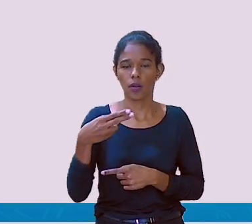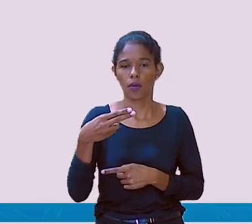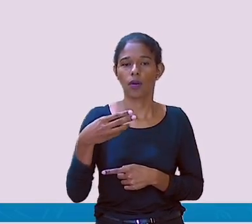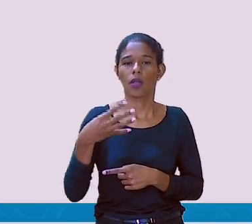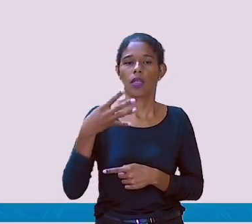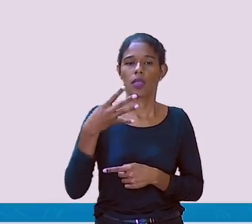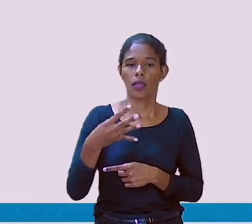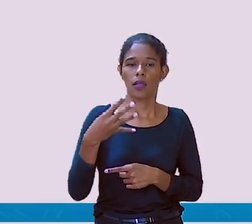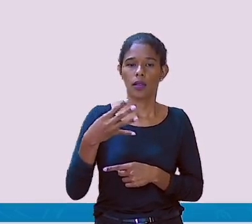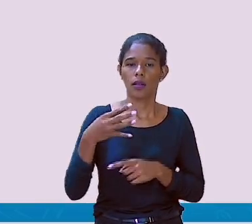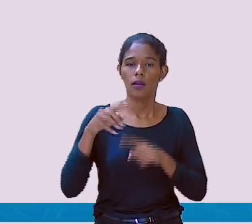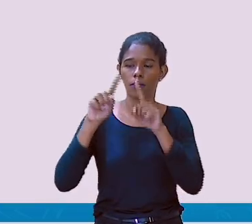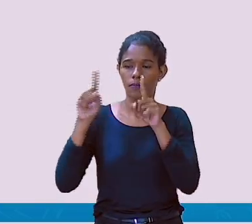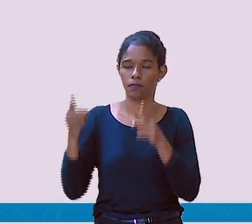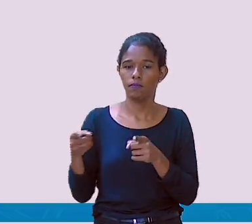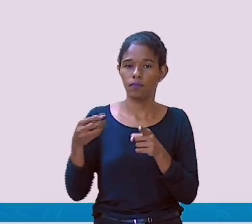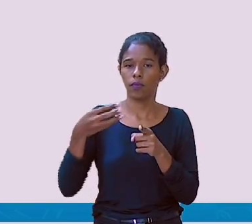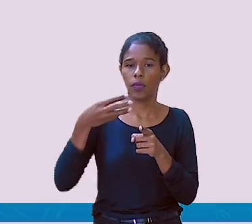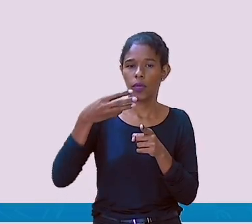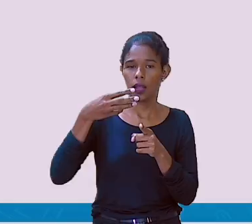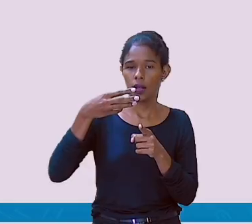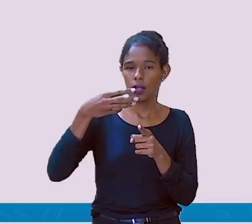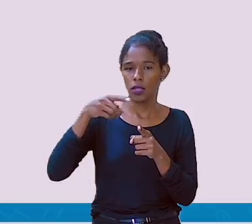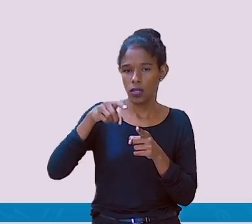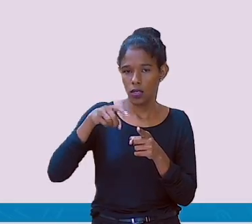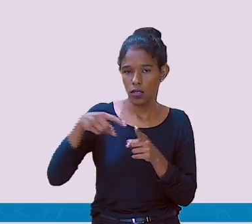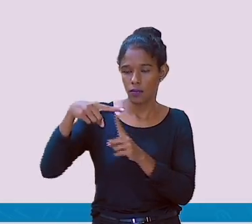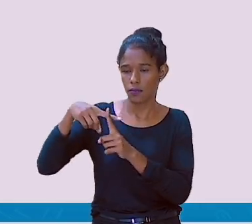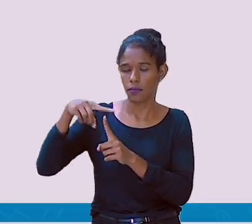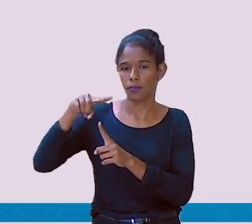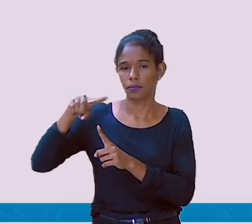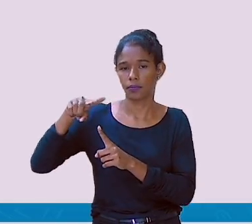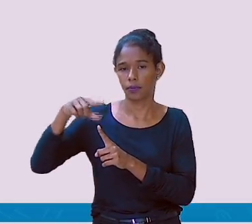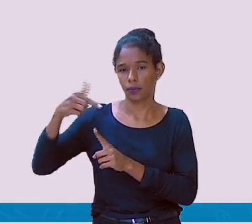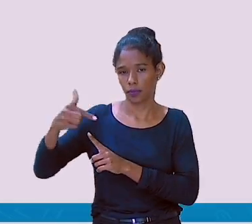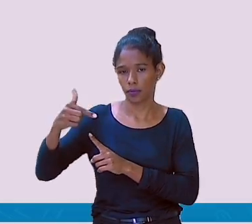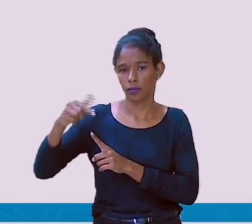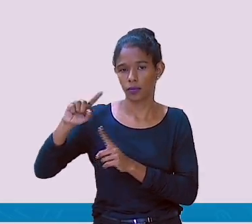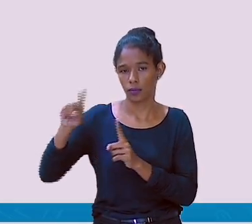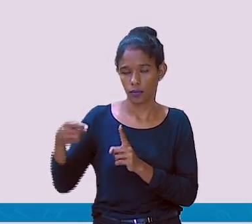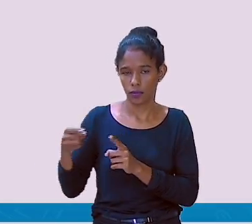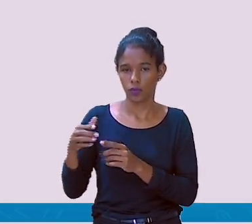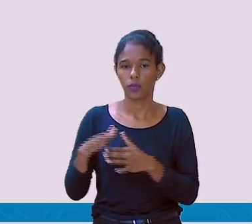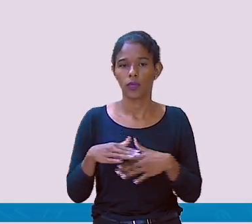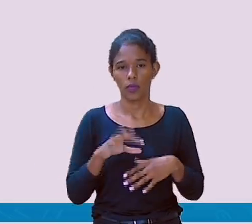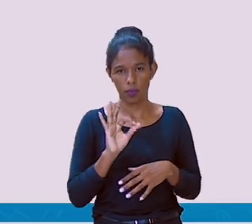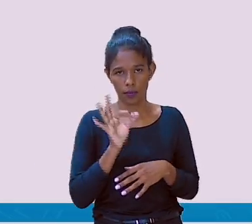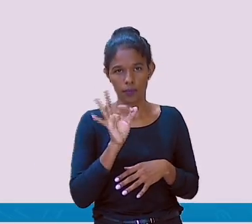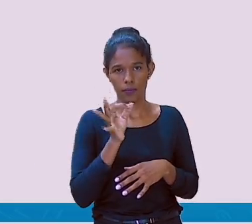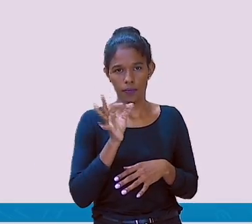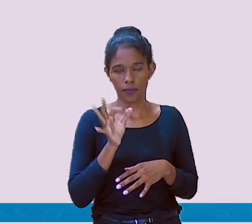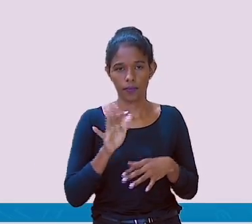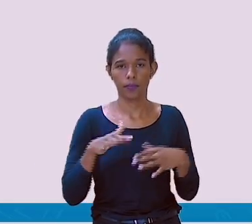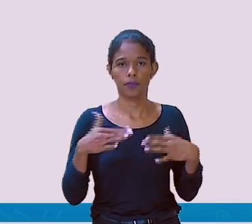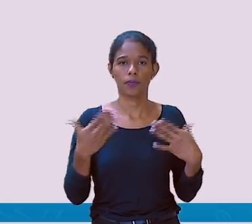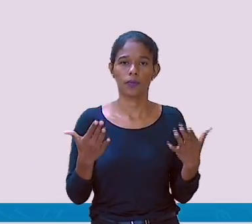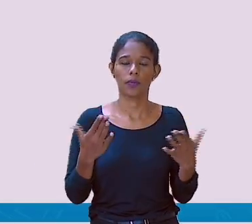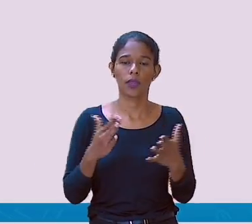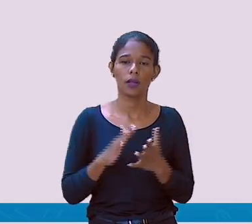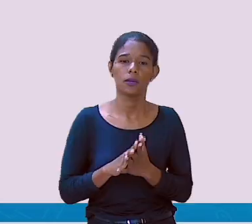que multiplica x mais 2. Certo? 3 que multiplica,